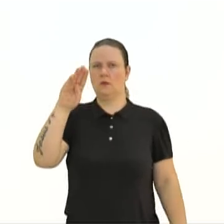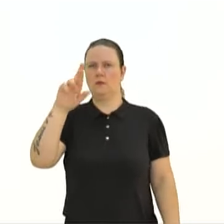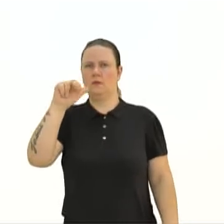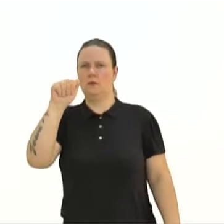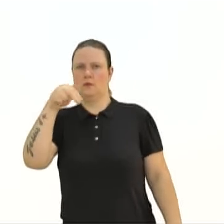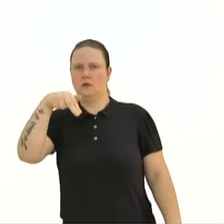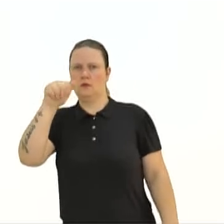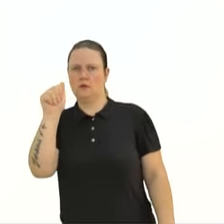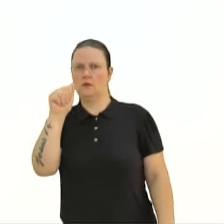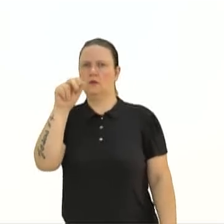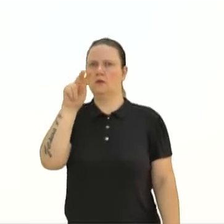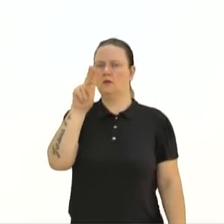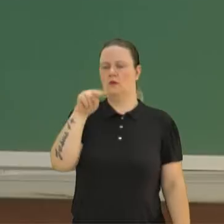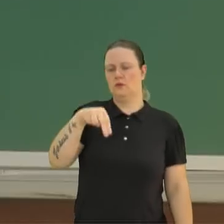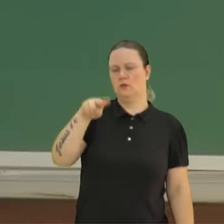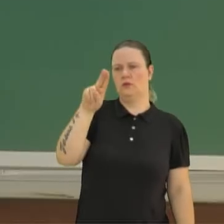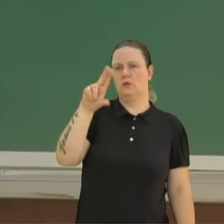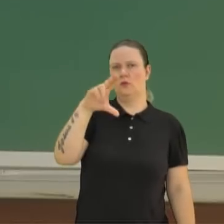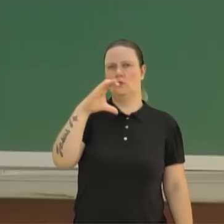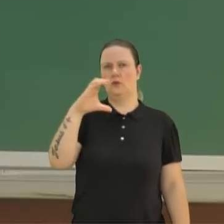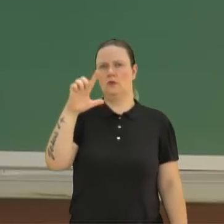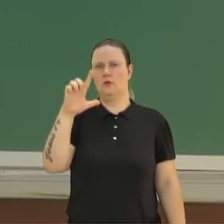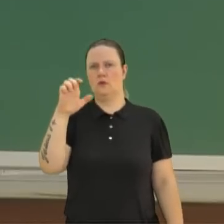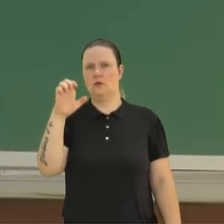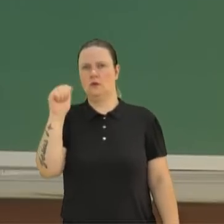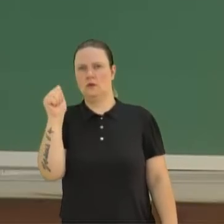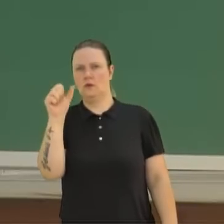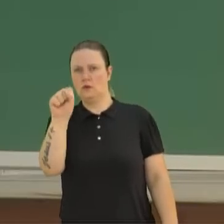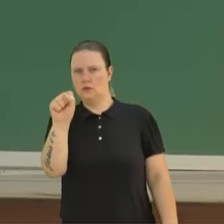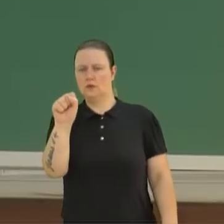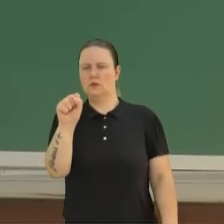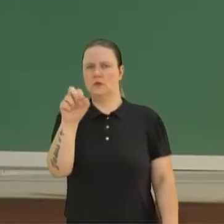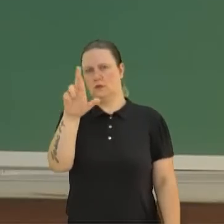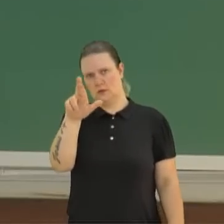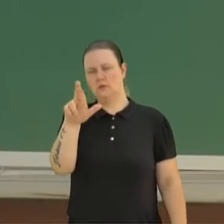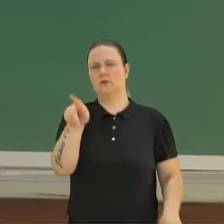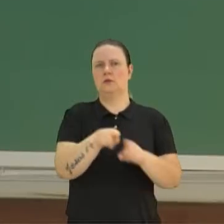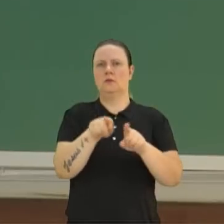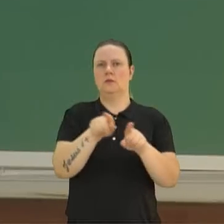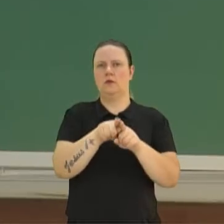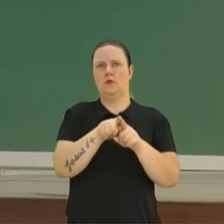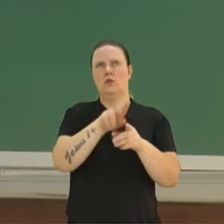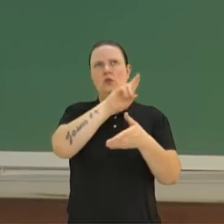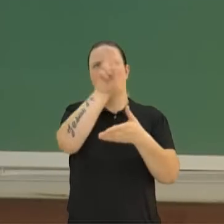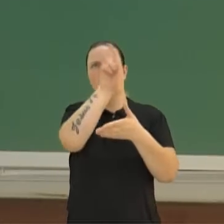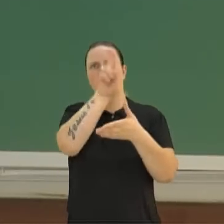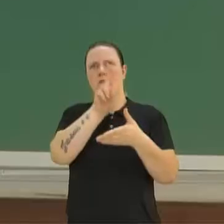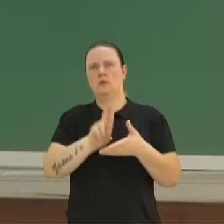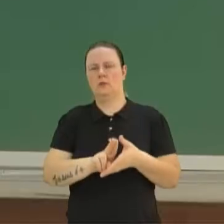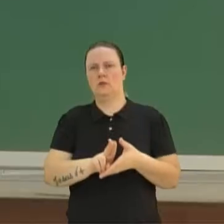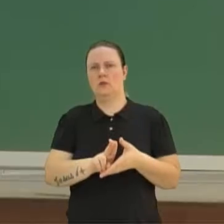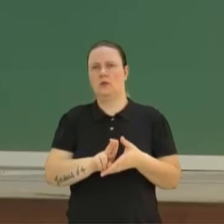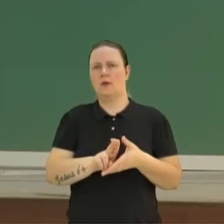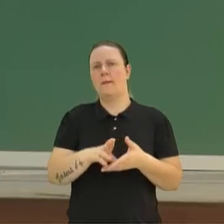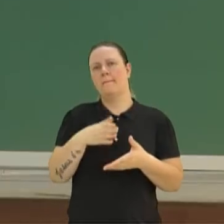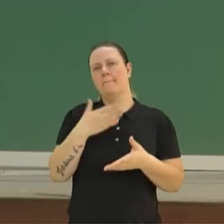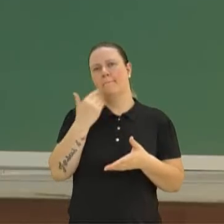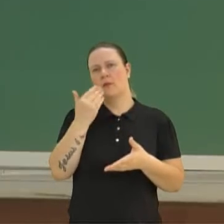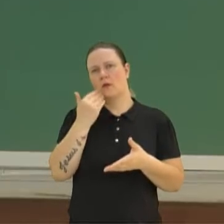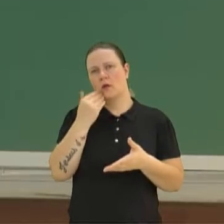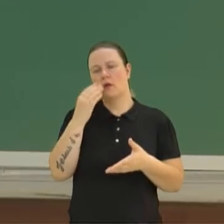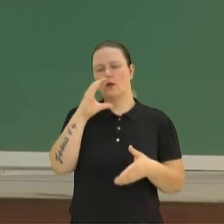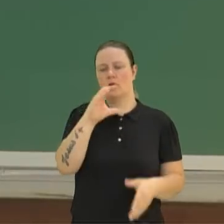celulares. E nós temos lá aquela parte que na maioria das vezes é desenhada como se fosse uma parte central, o